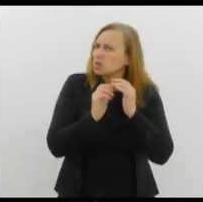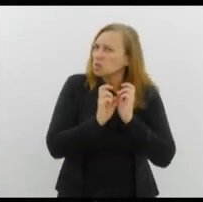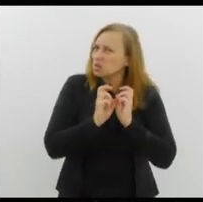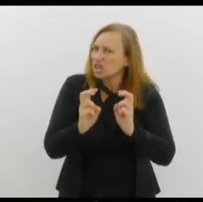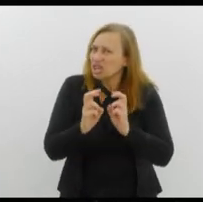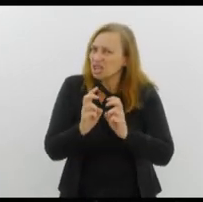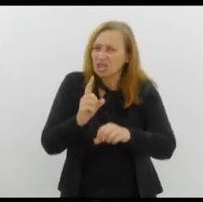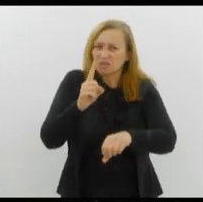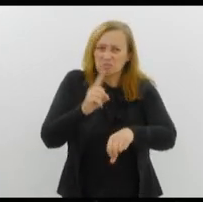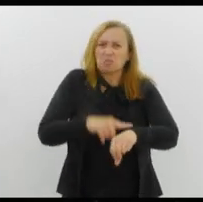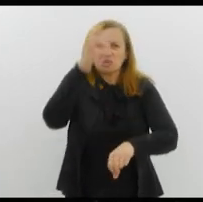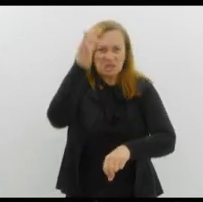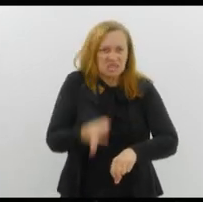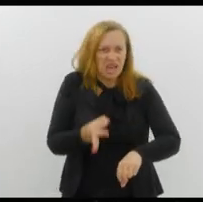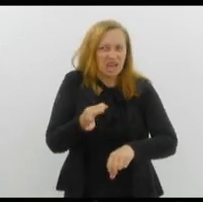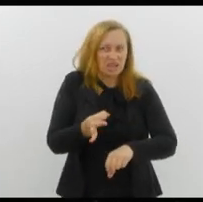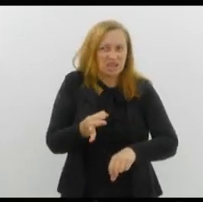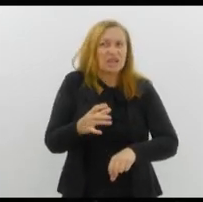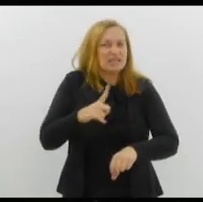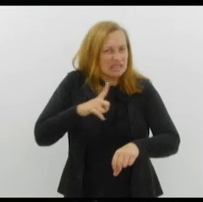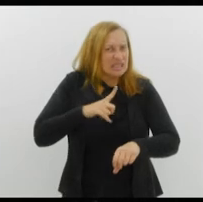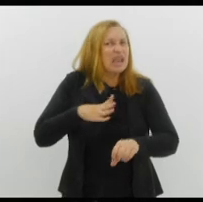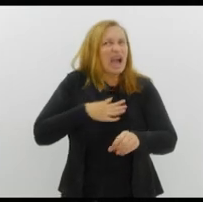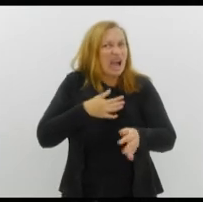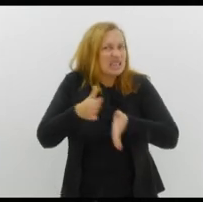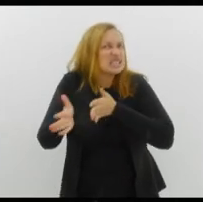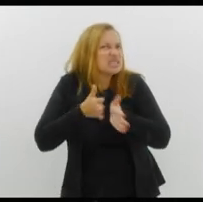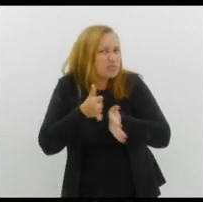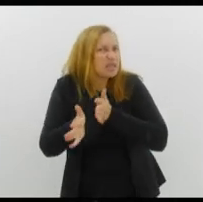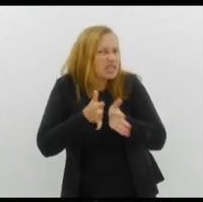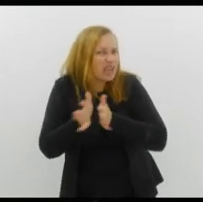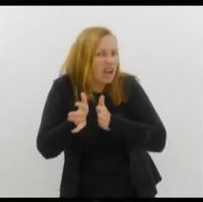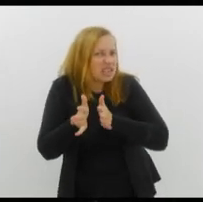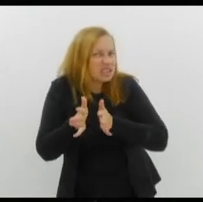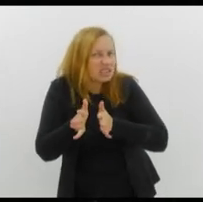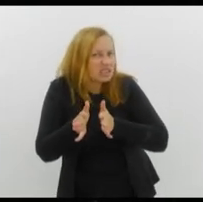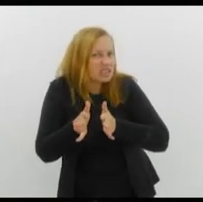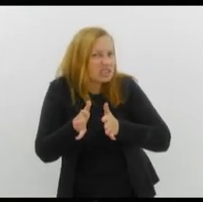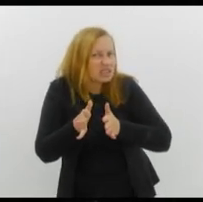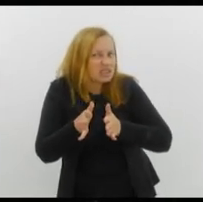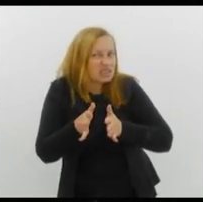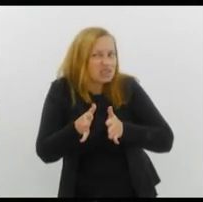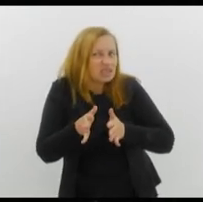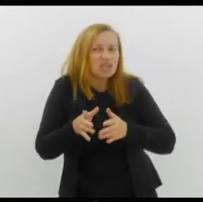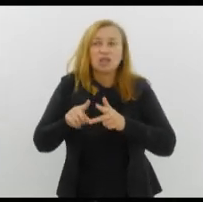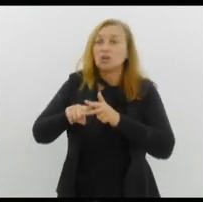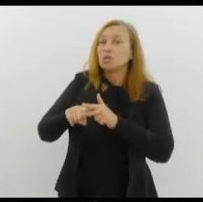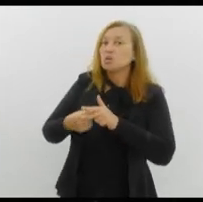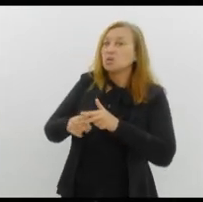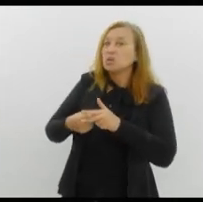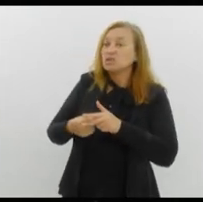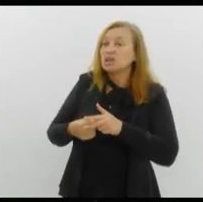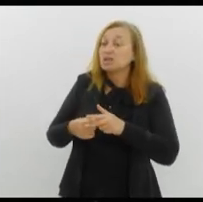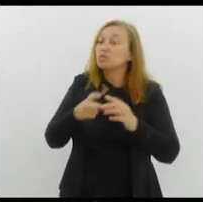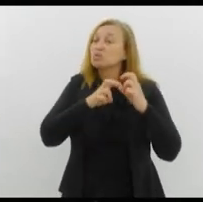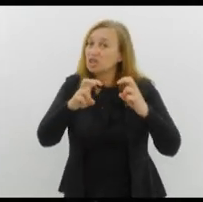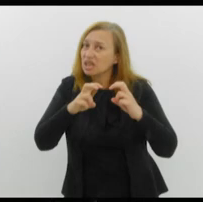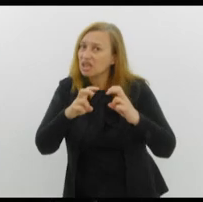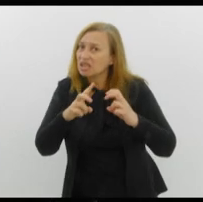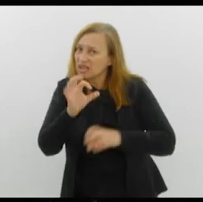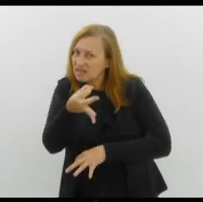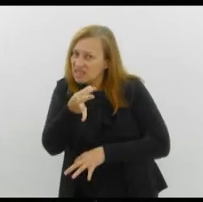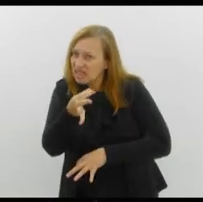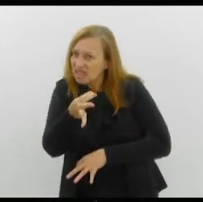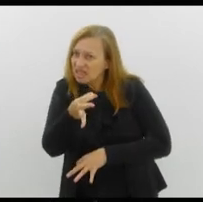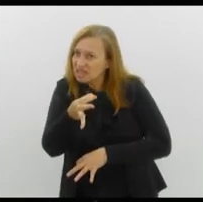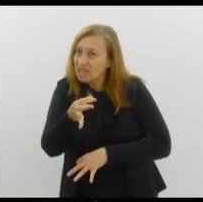na hora prevista? Havia acessibilidade nas estações? E a manutenção dos trens? Estavam em dia?